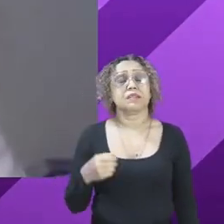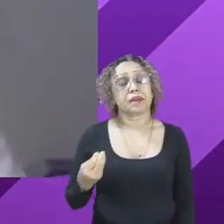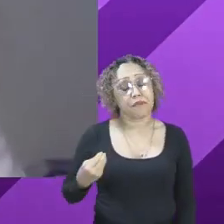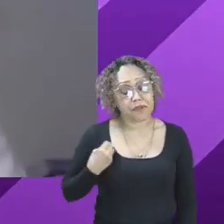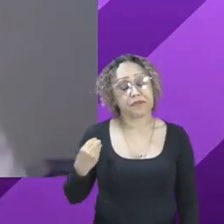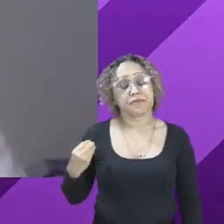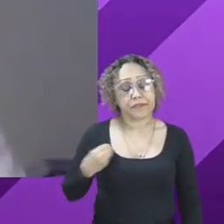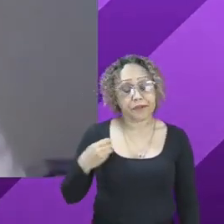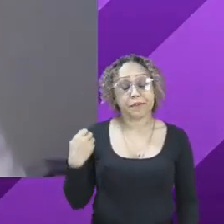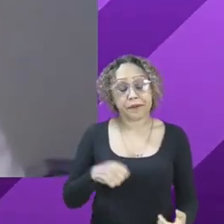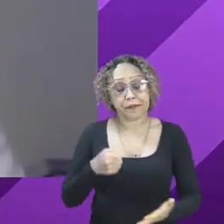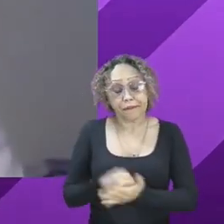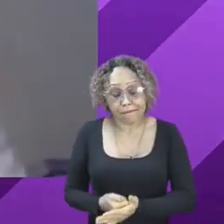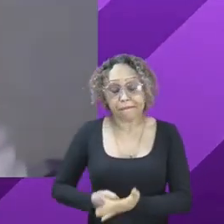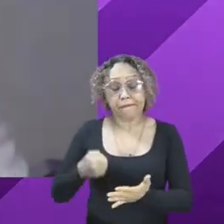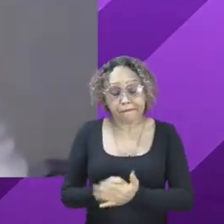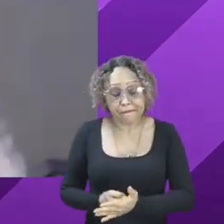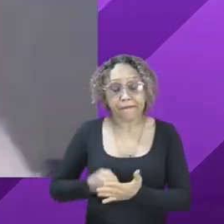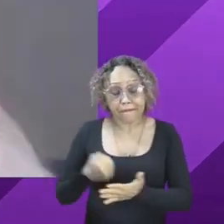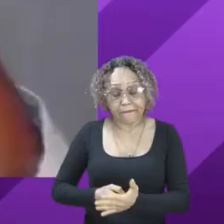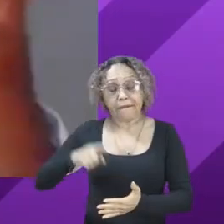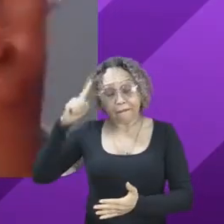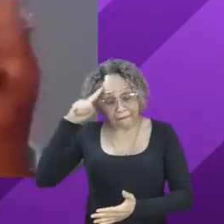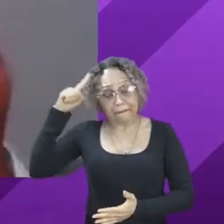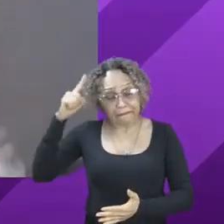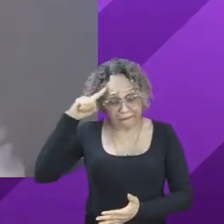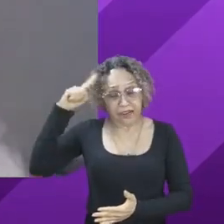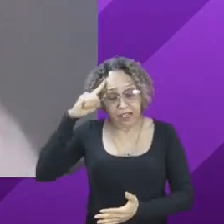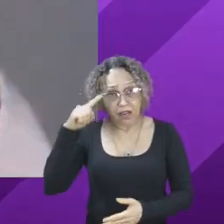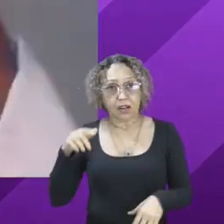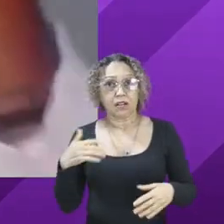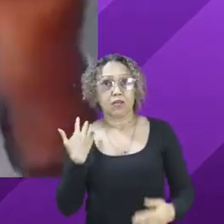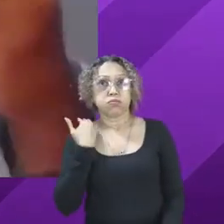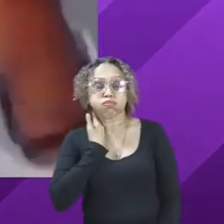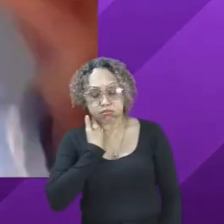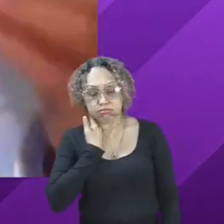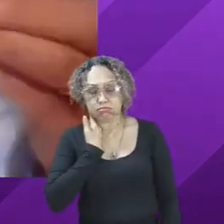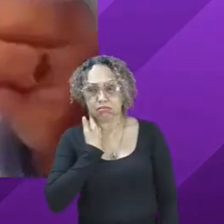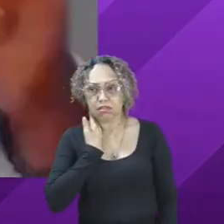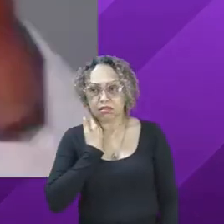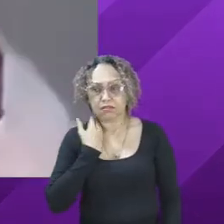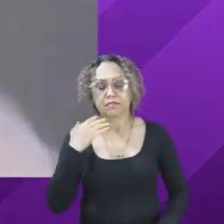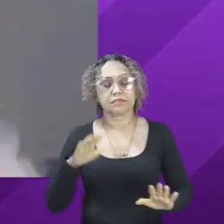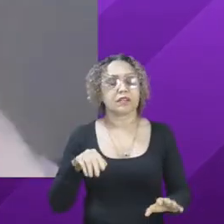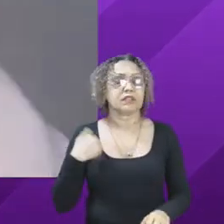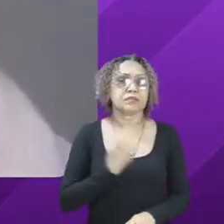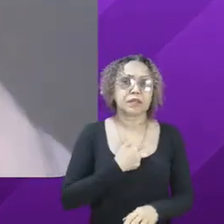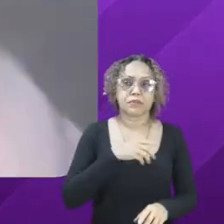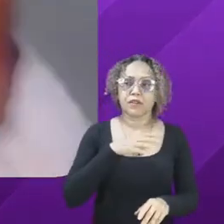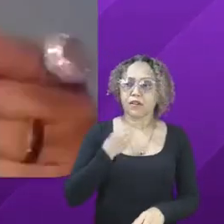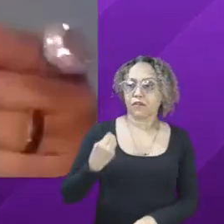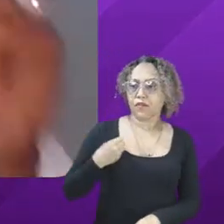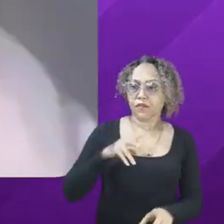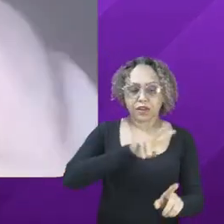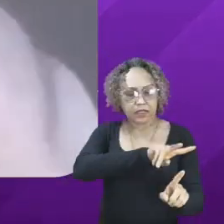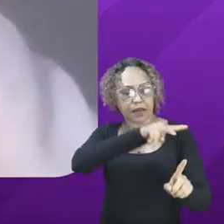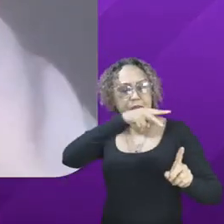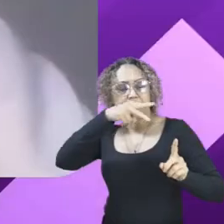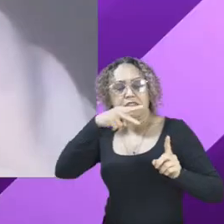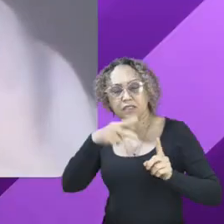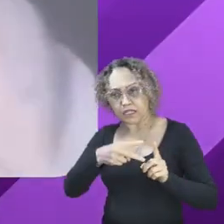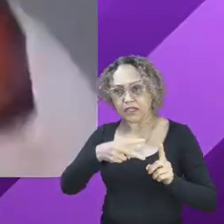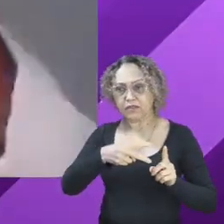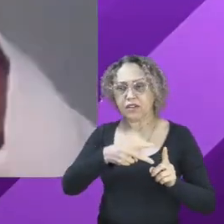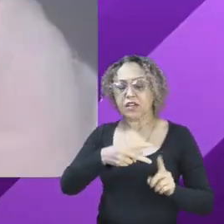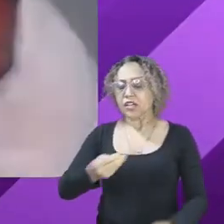morte, né? Então, a gente precisa ver essa perspectiva do pós-viver como algo que está além da